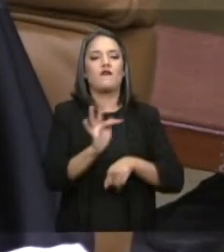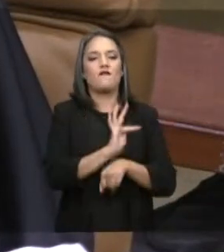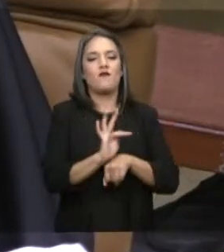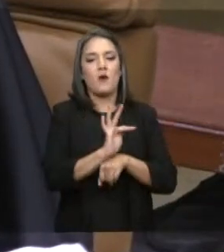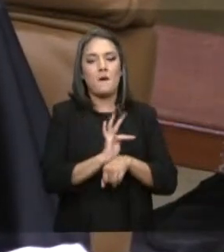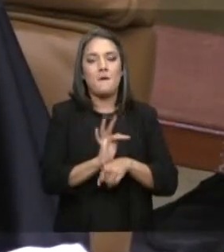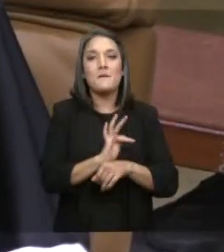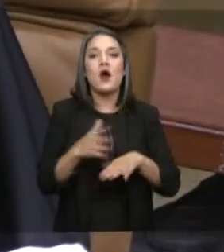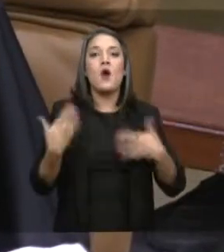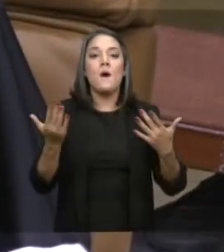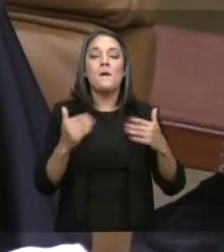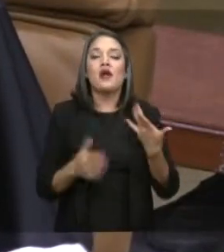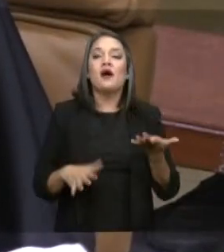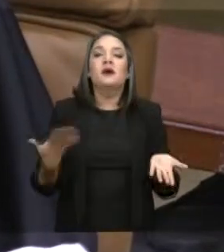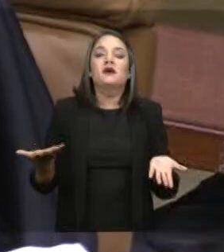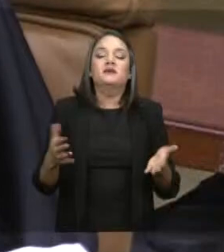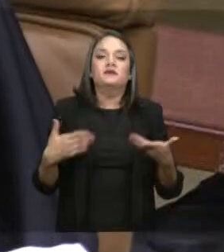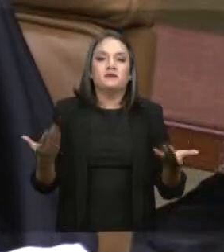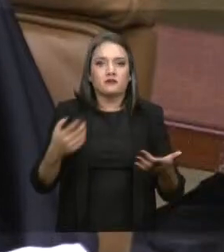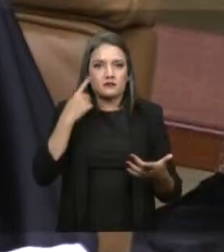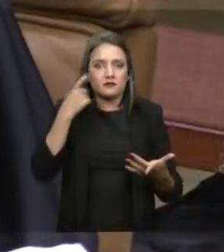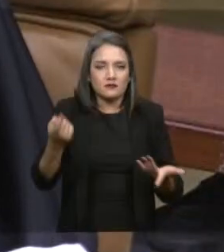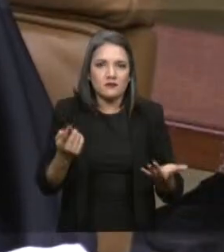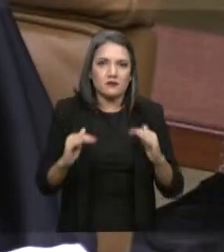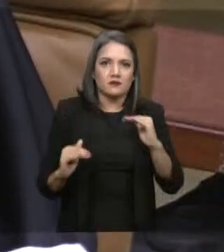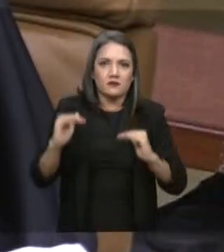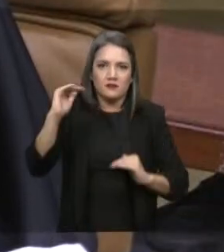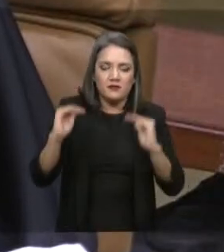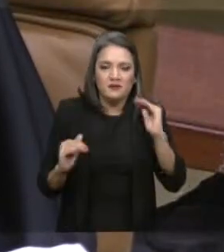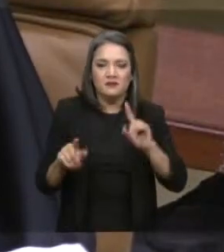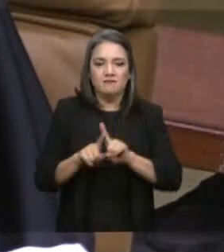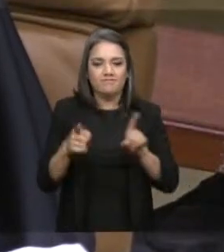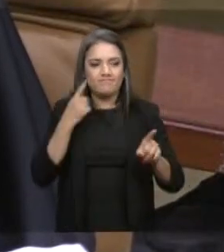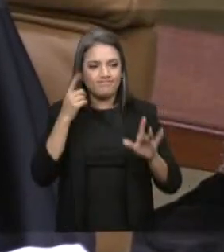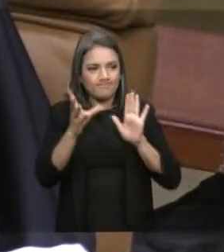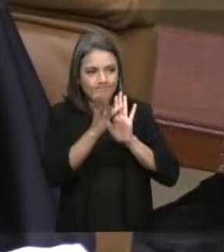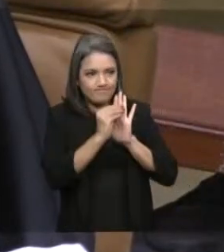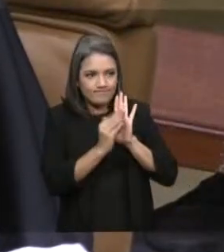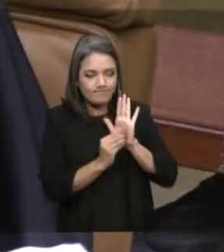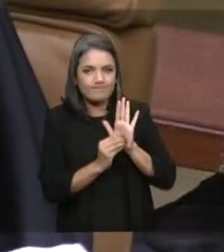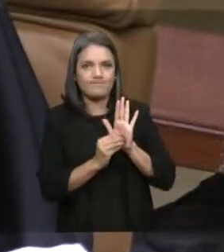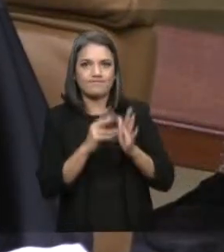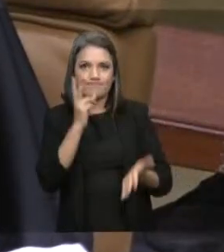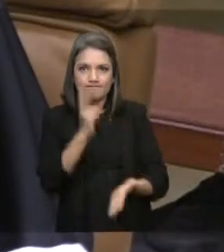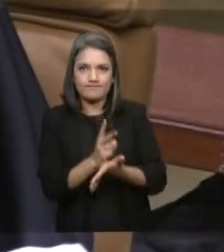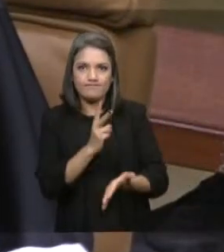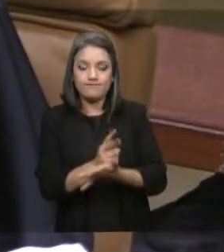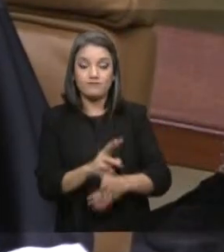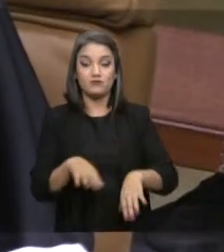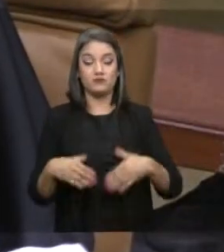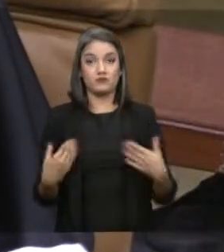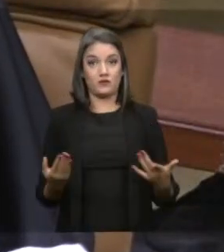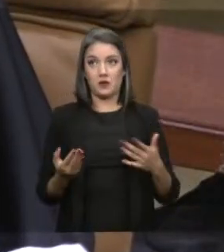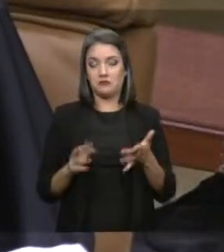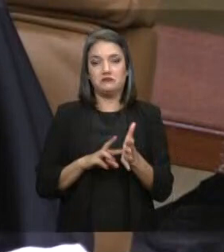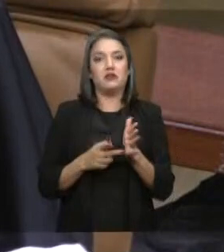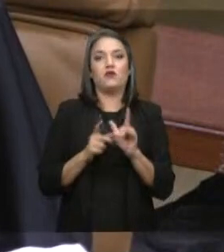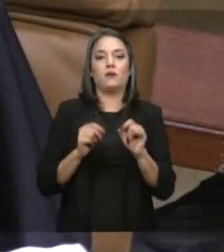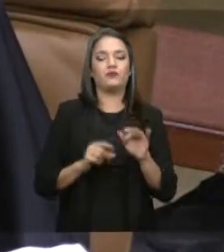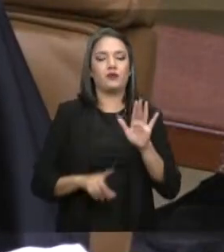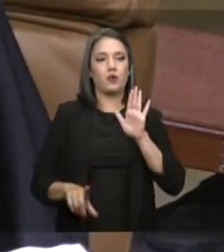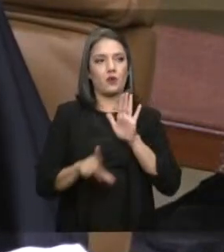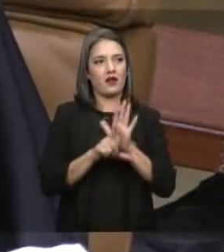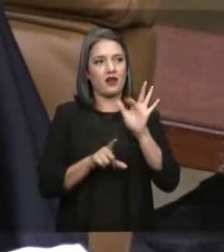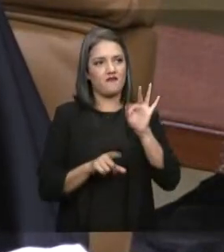prevalência de interesse e nele reconhecer um conteúdo material ou seja apenas quando a lei federal